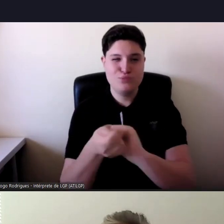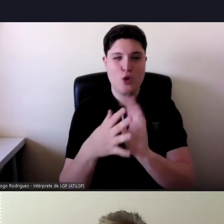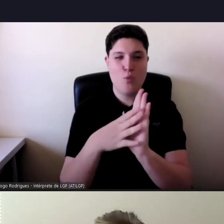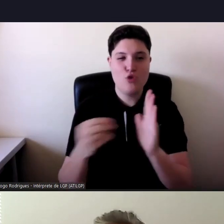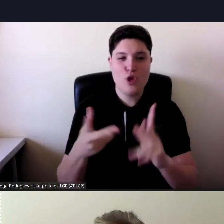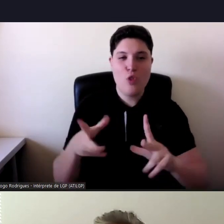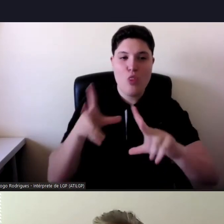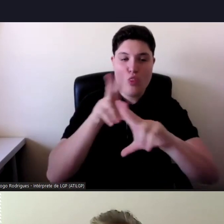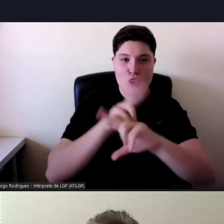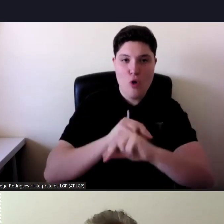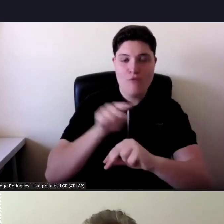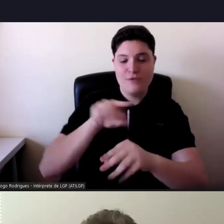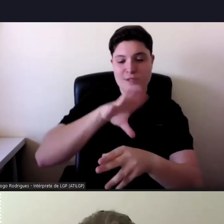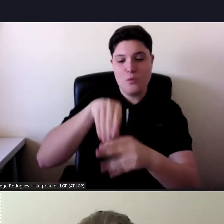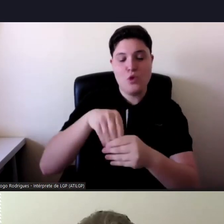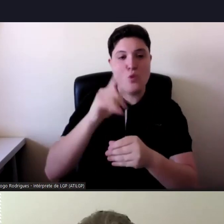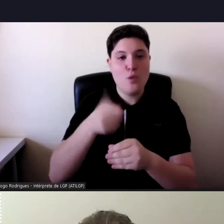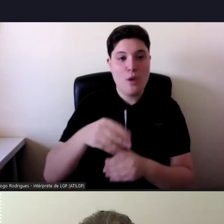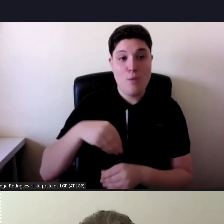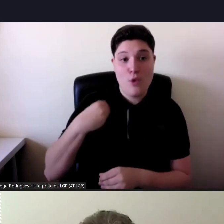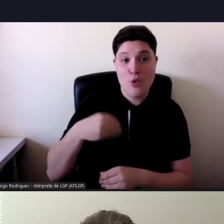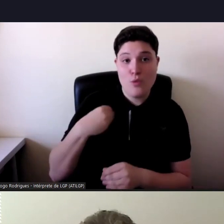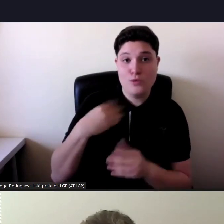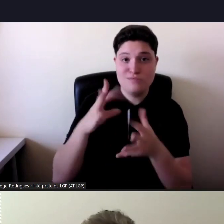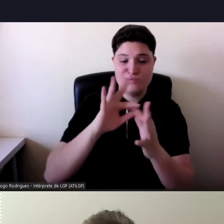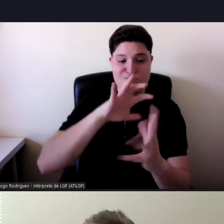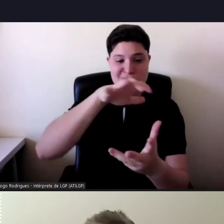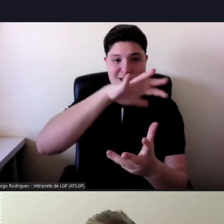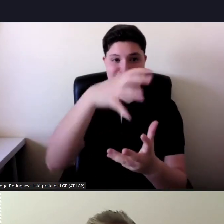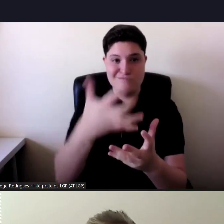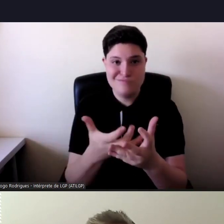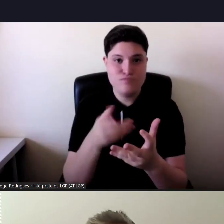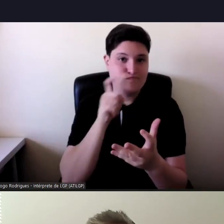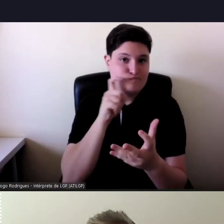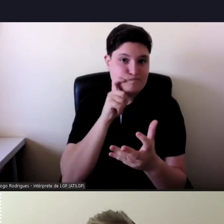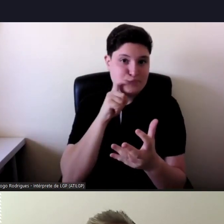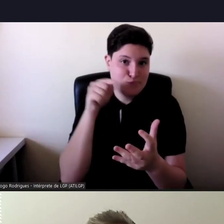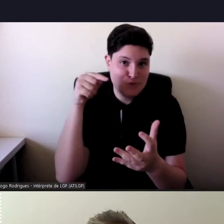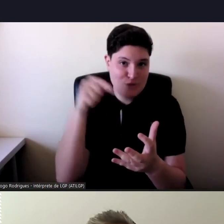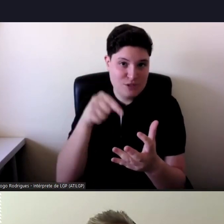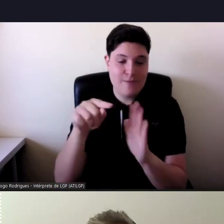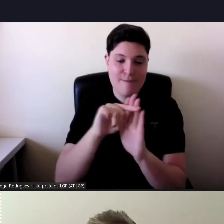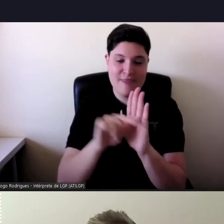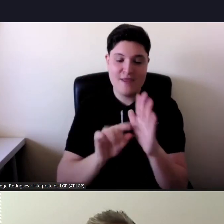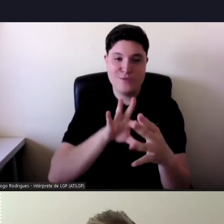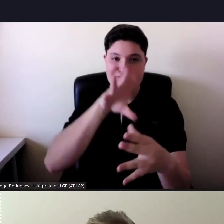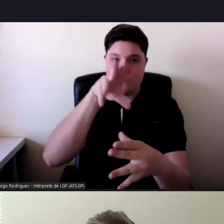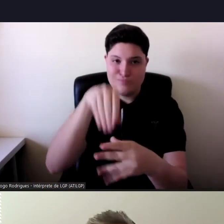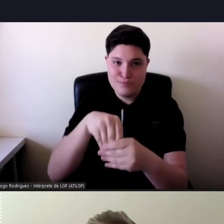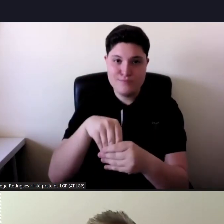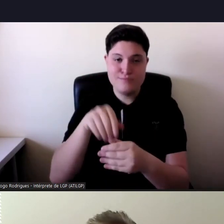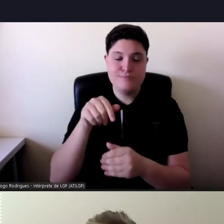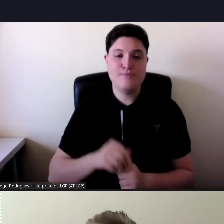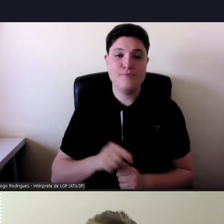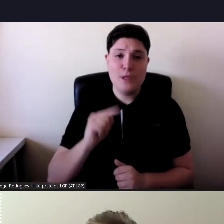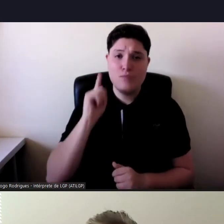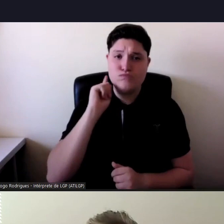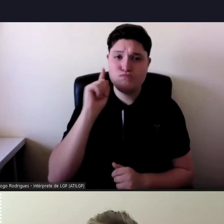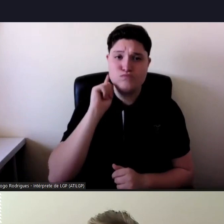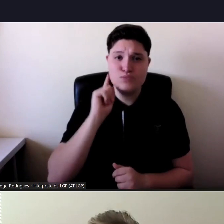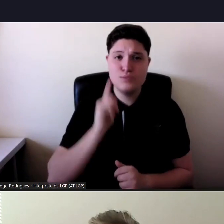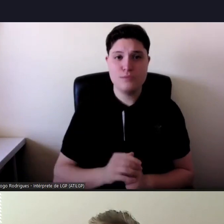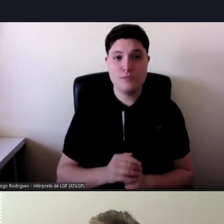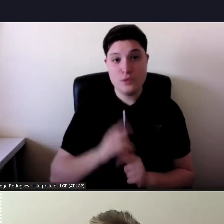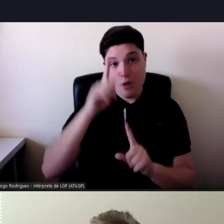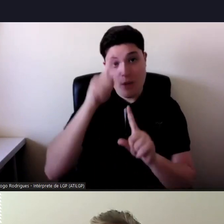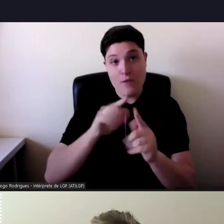preocupações ambientais, sociais e de boa governação, e que se trata, de facto, de um aspecto crucial para garantir